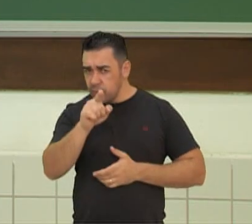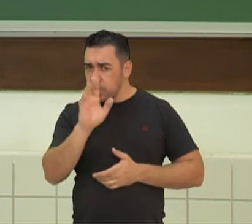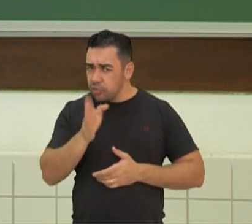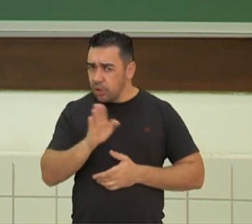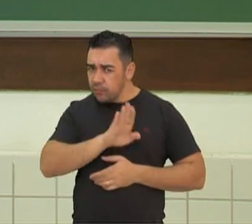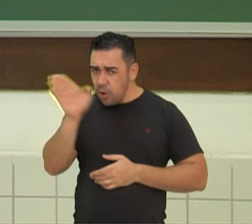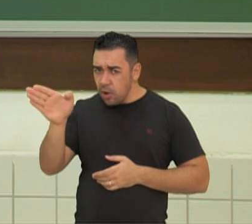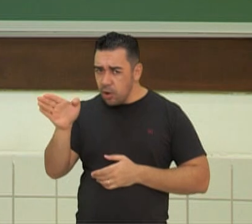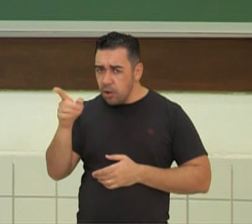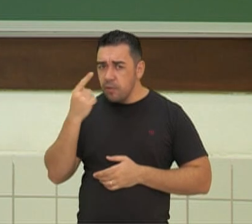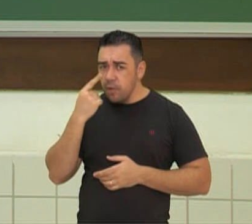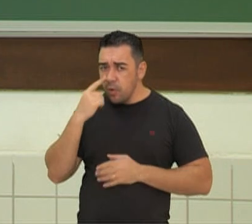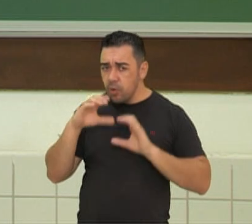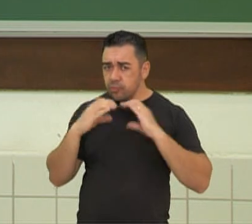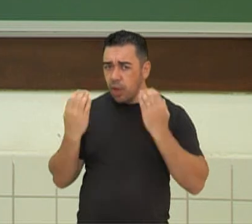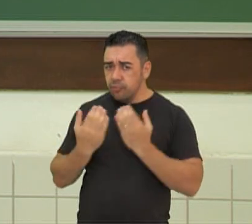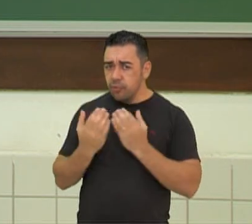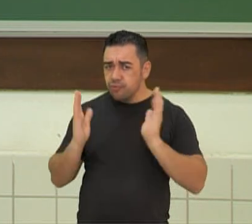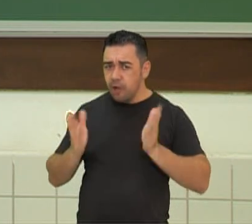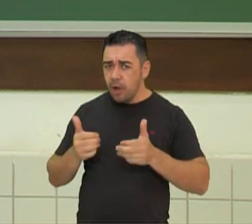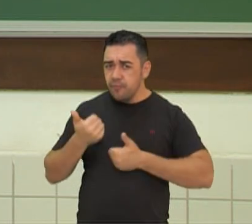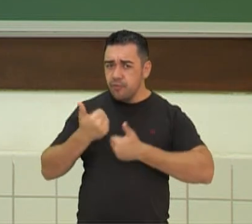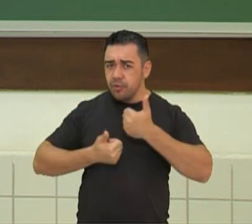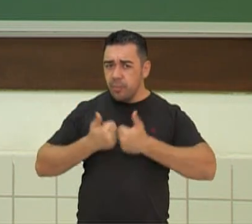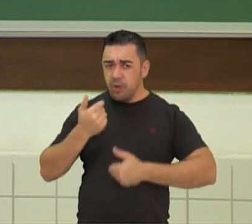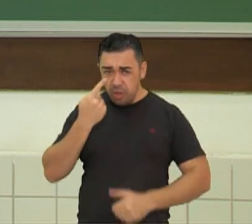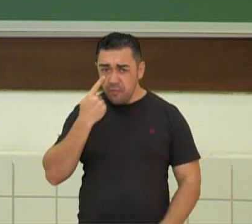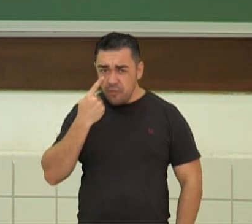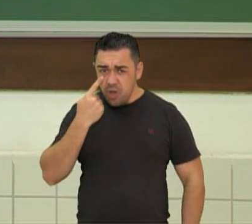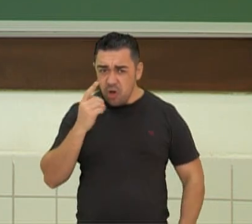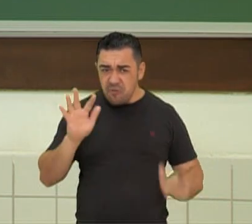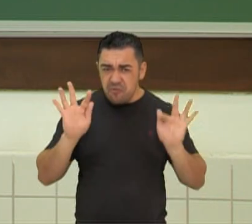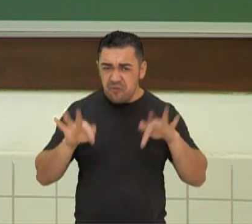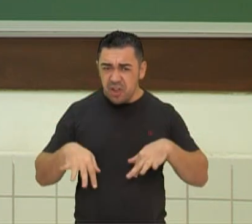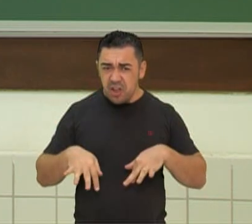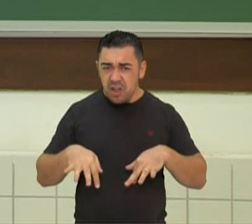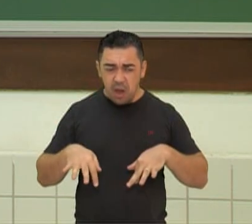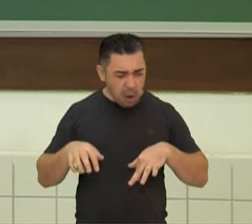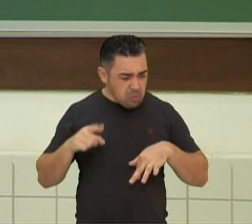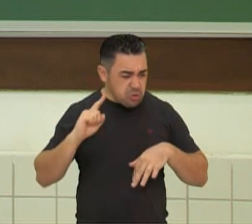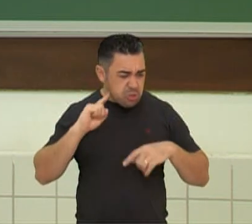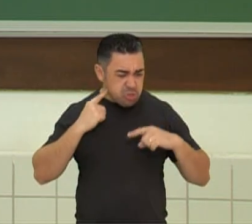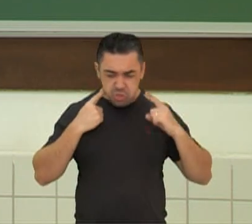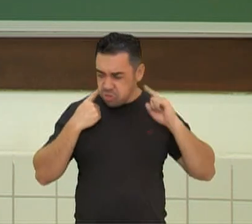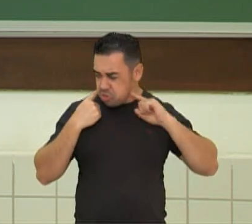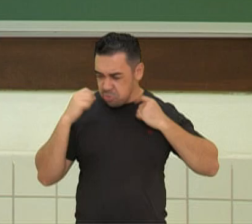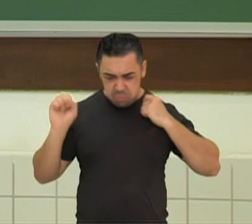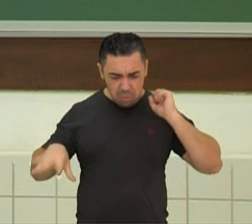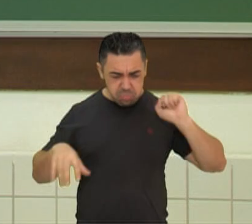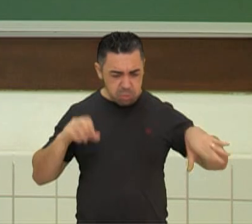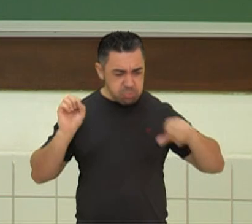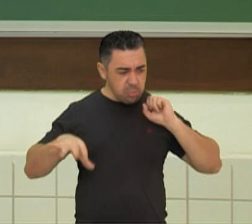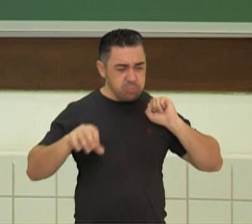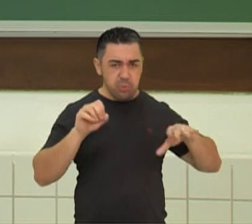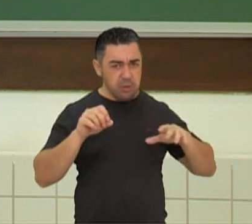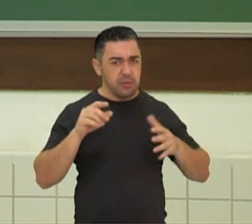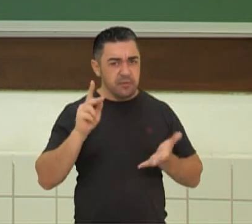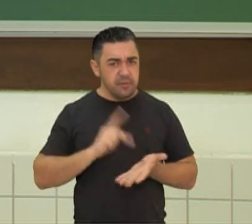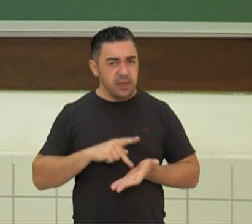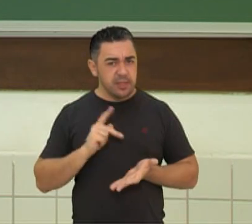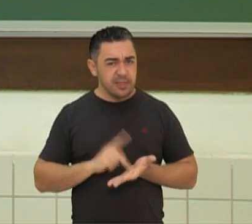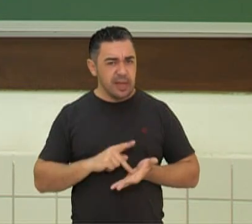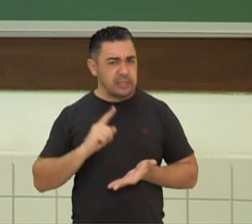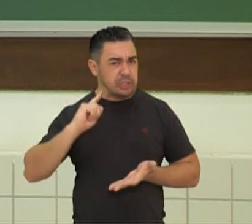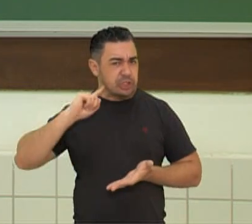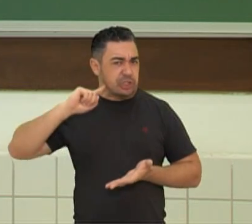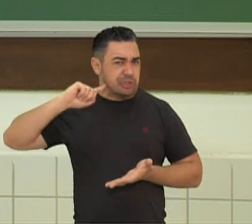a algum estádio? Já? Já viram como é que fica lá no final, quando acaba o campeonato, quando acaba o jogo? Não é verdade?